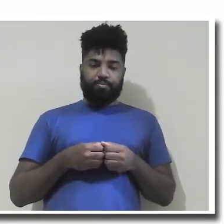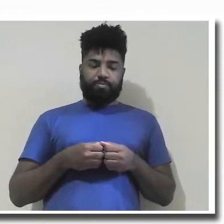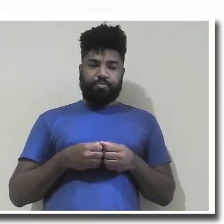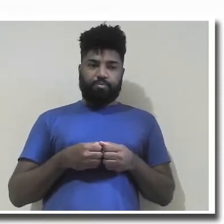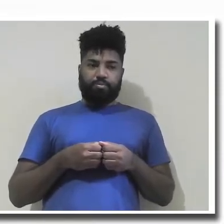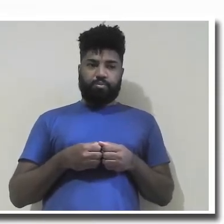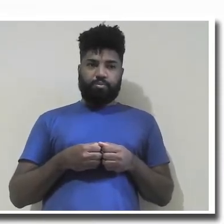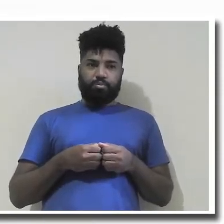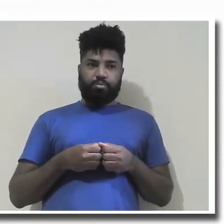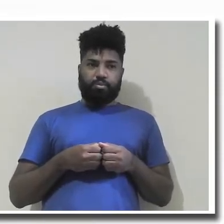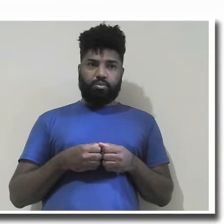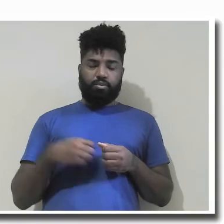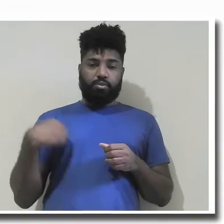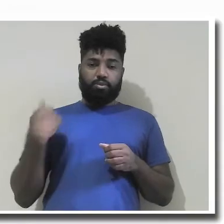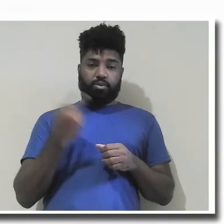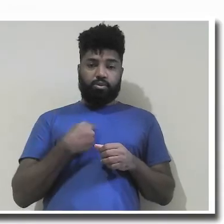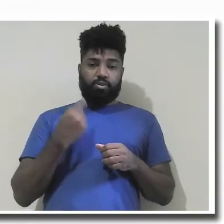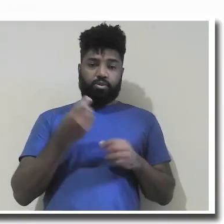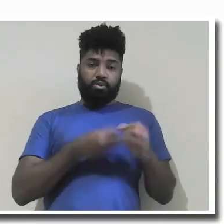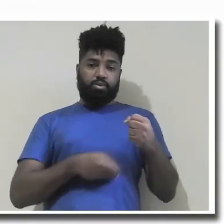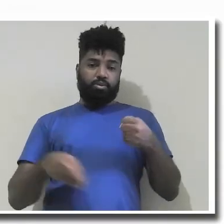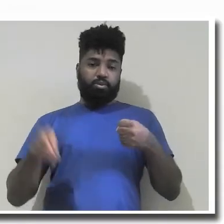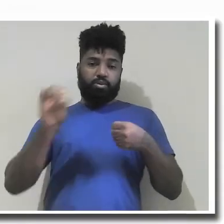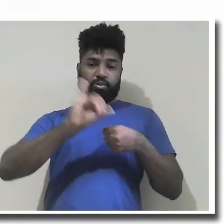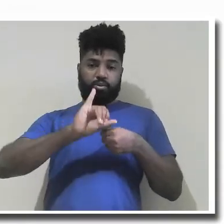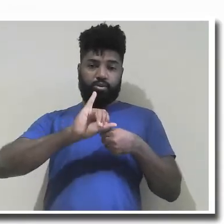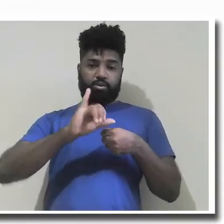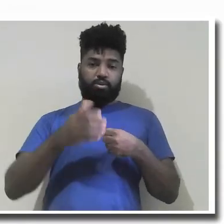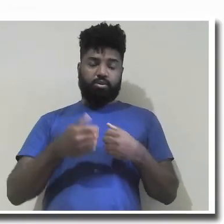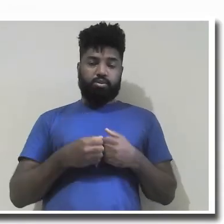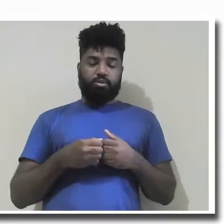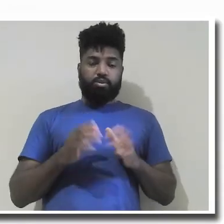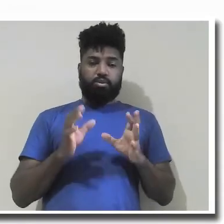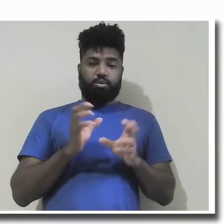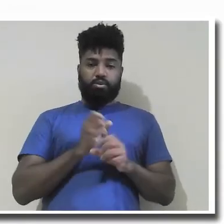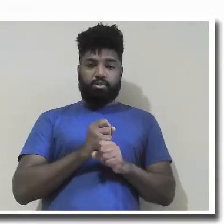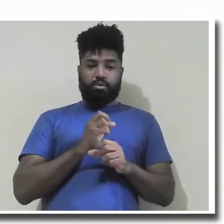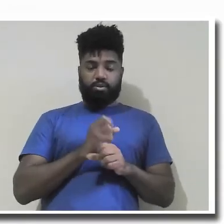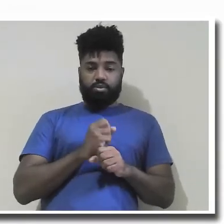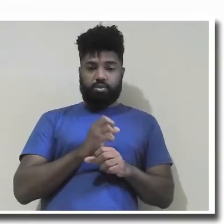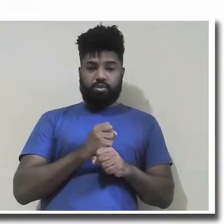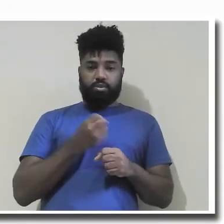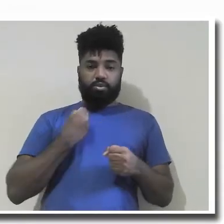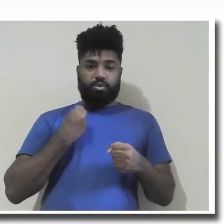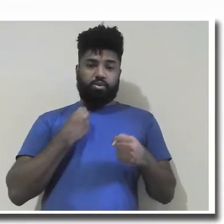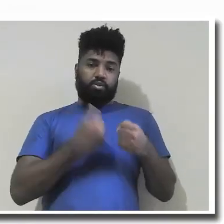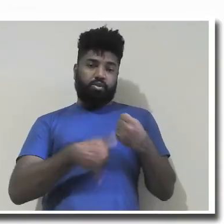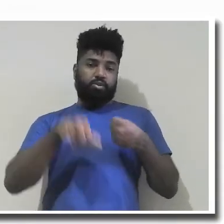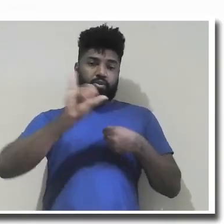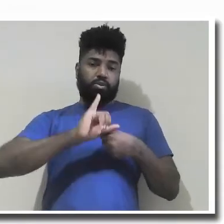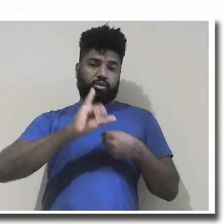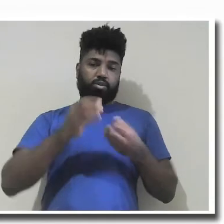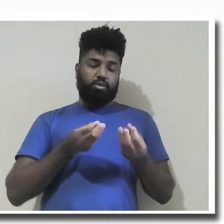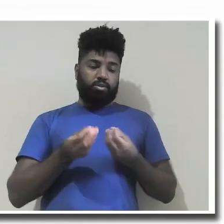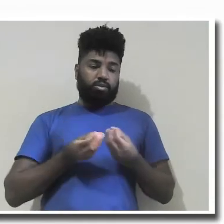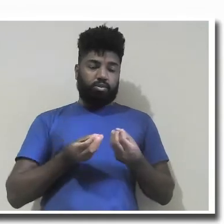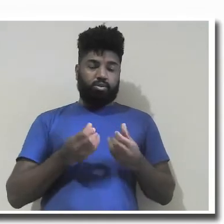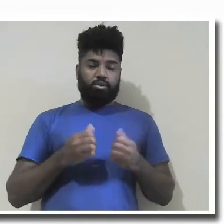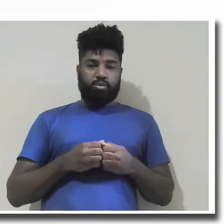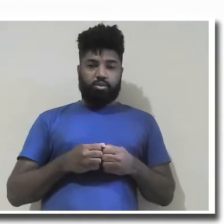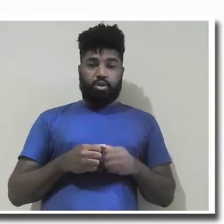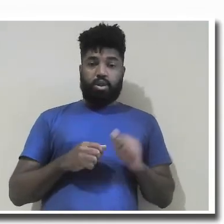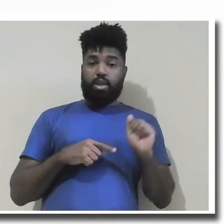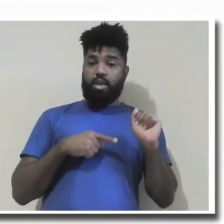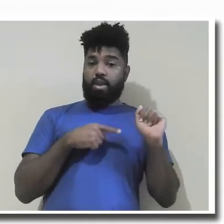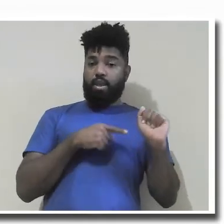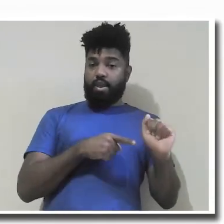de quando queremos elevar ou calcular a potência de um número. Mas o que seria um número